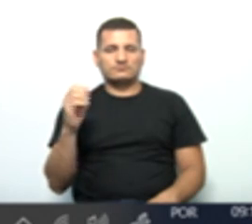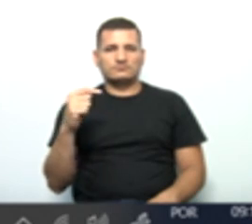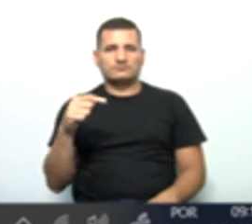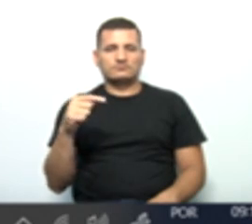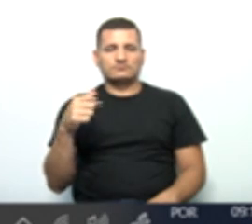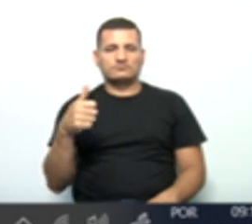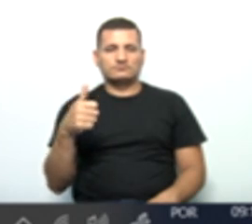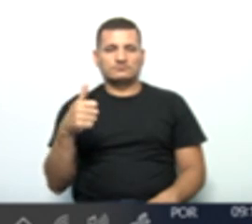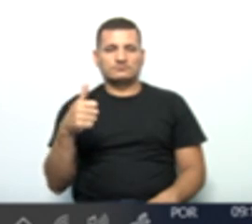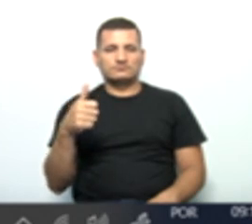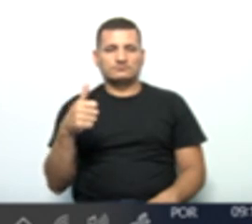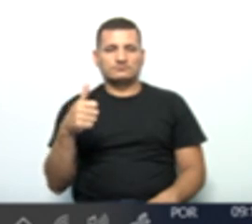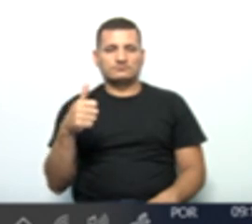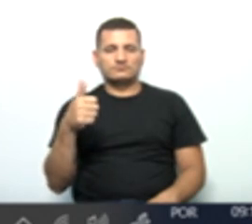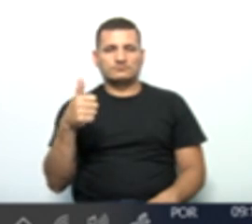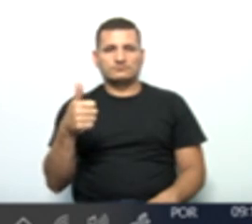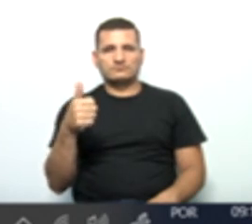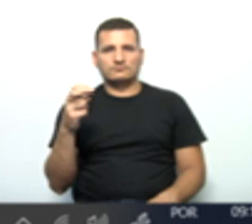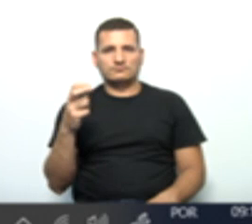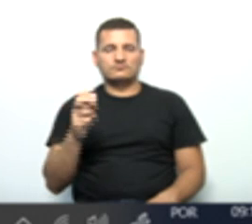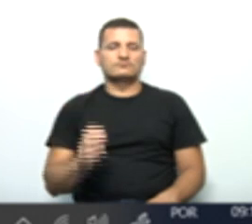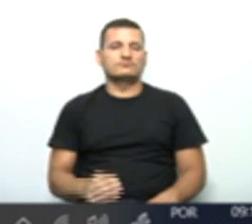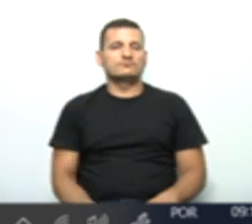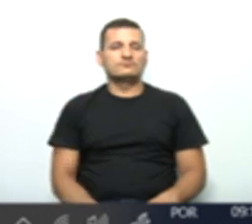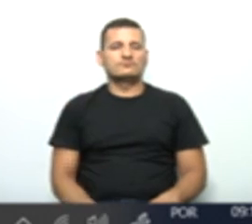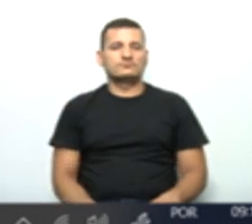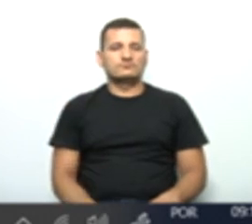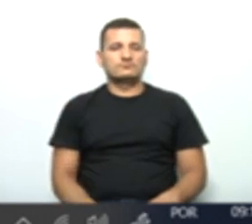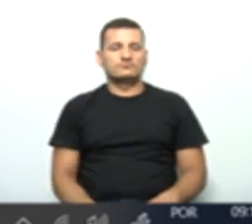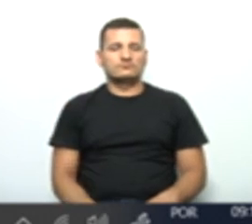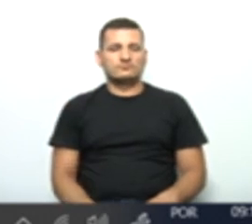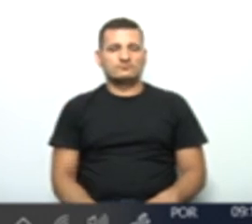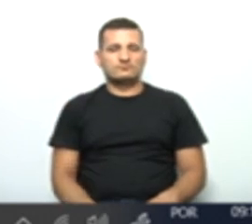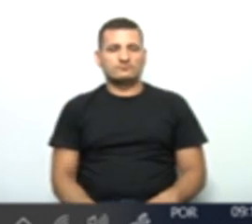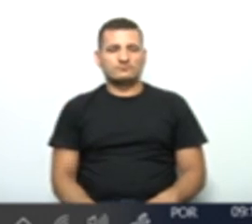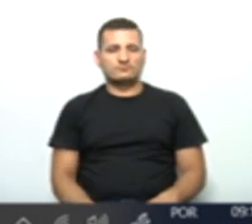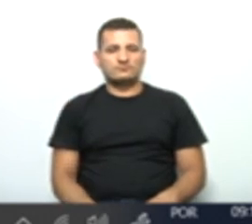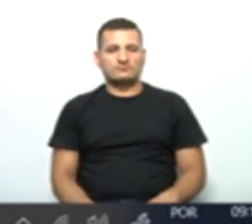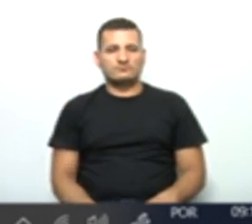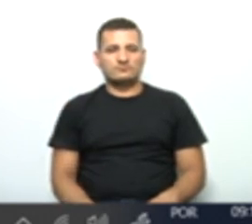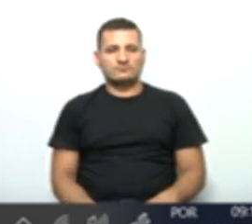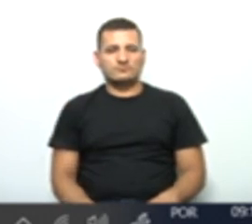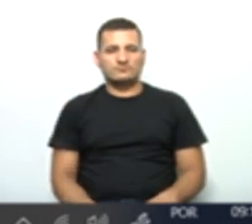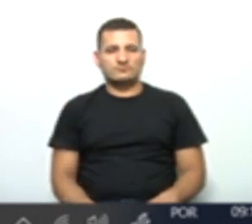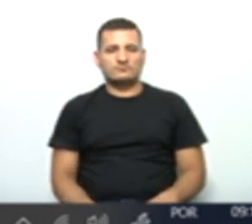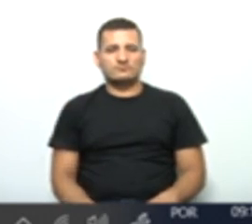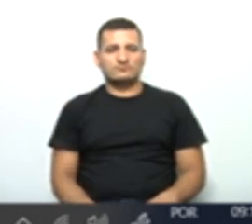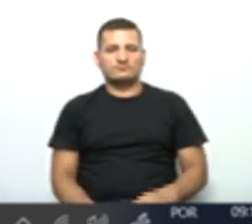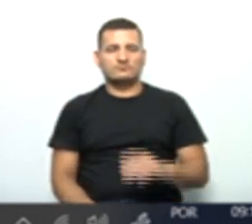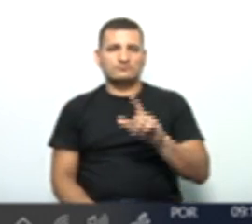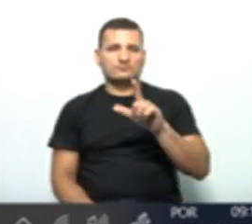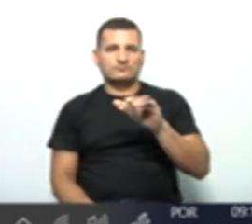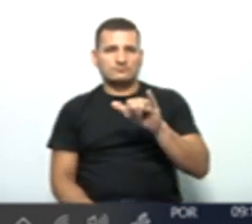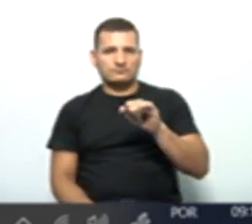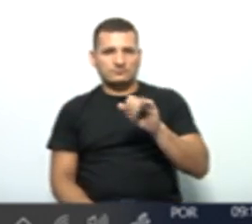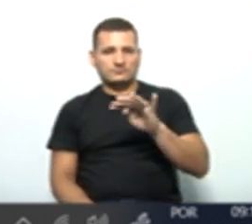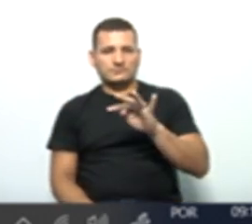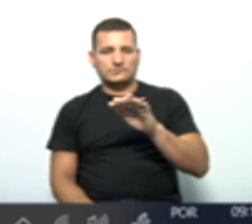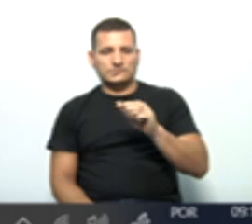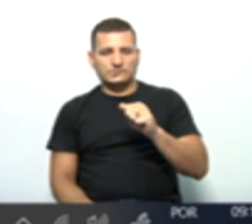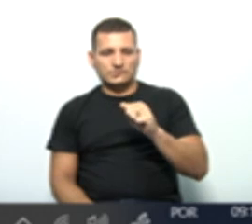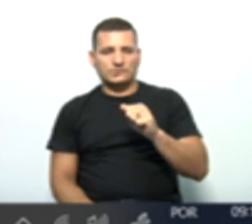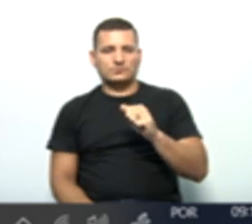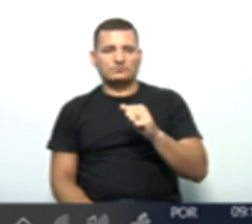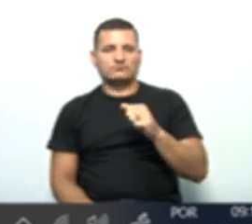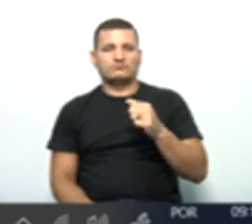1 e 15, né? Pronto, dei Enter aqui. Então, eu vou botar a lista aqui, vou dar um Enter e vai mostrar os